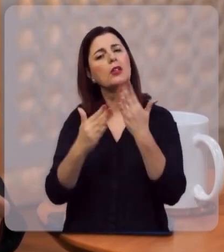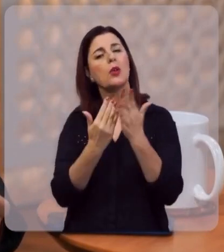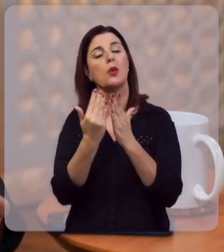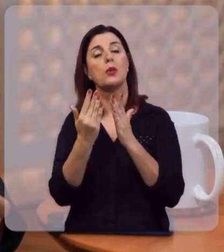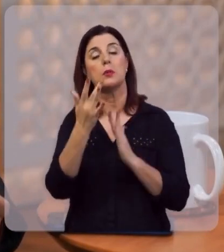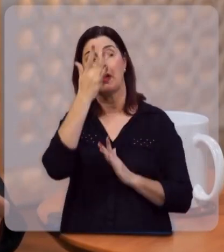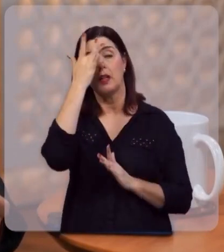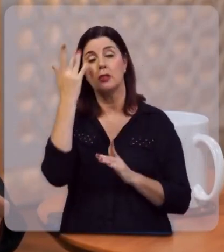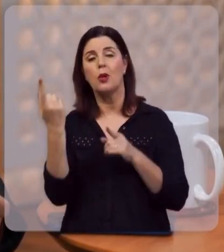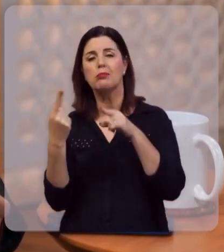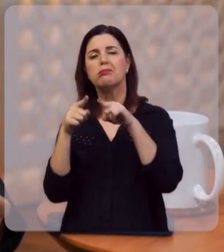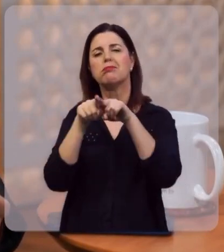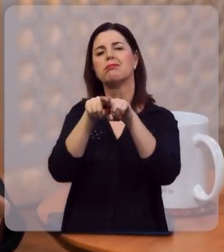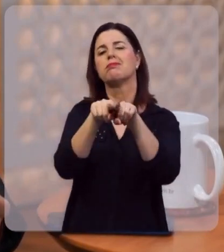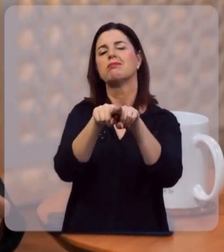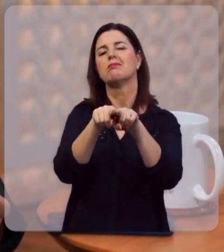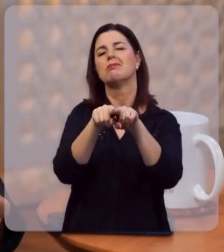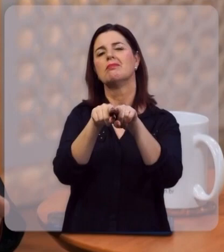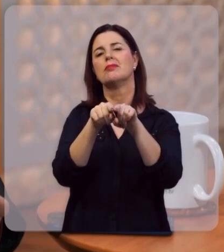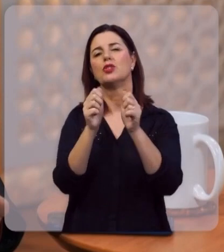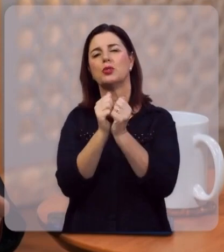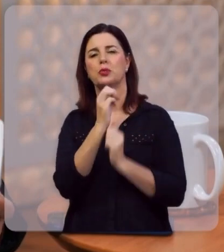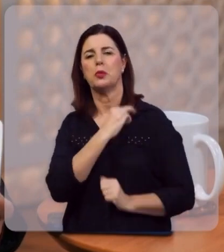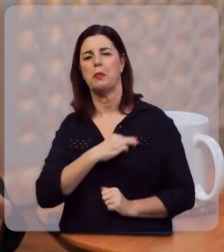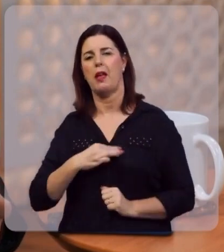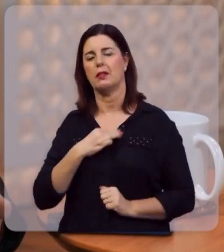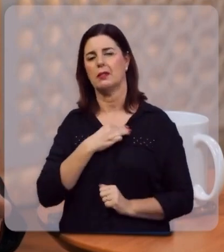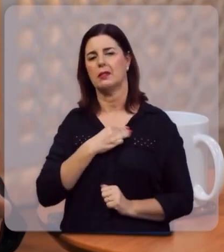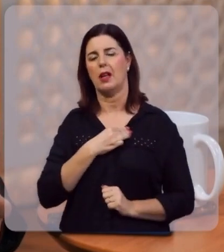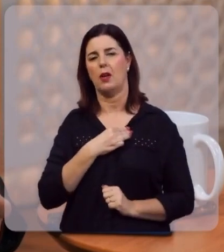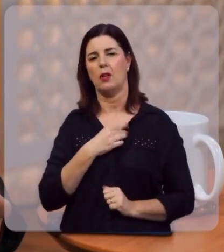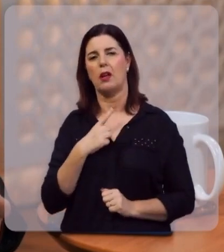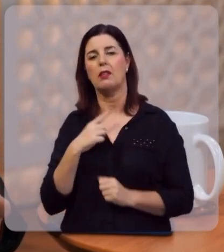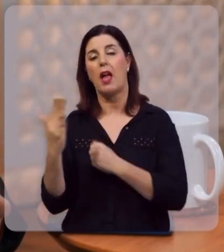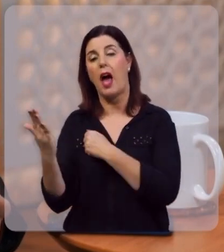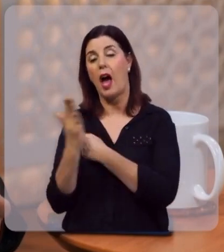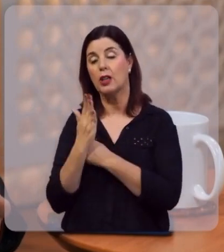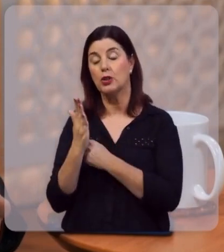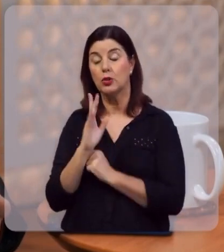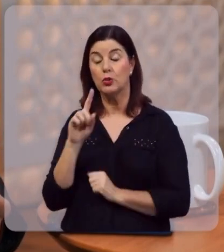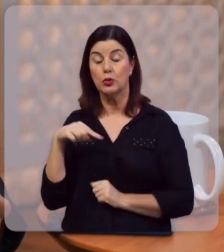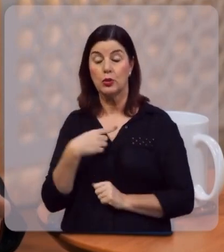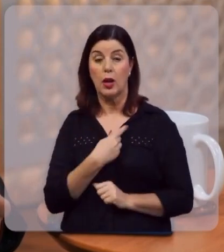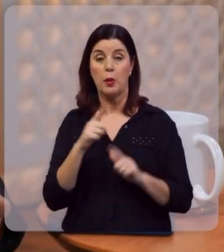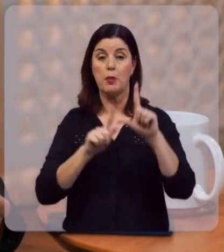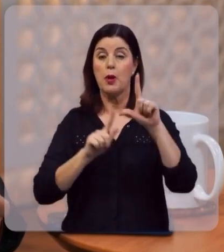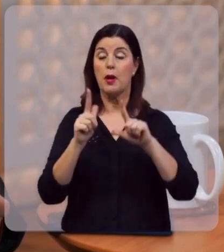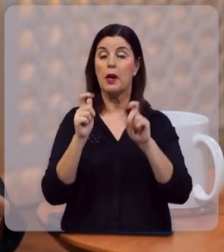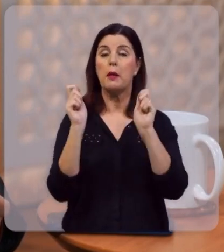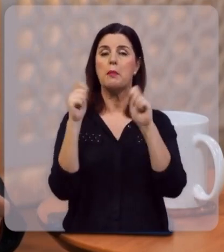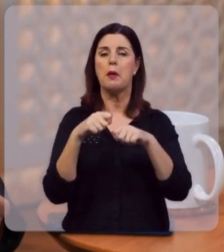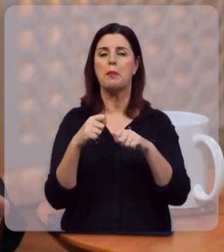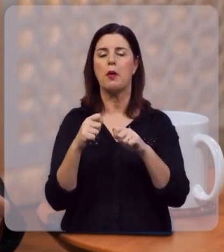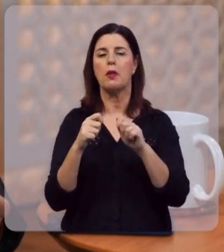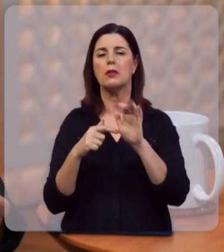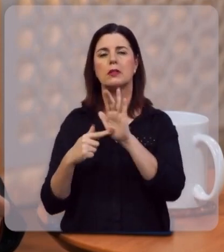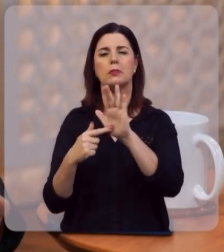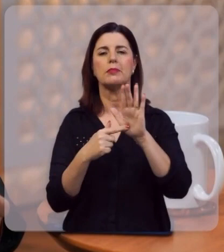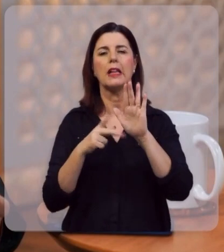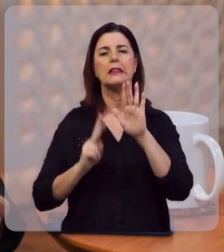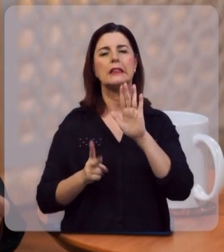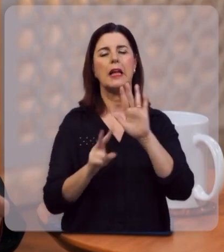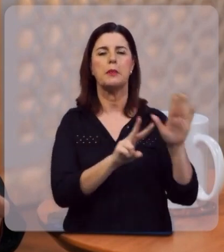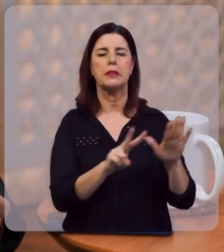que têm sido os nossos parceiros em missão e têm contribuído para que esse programa possa estar ao ar todas